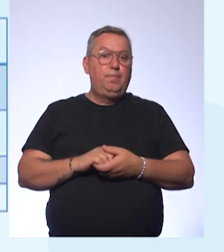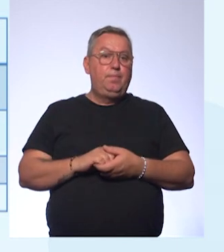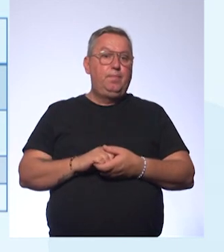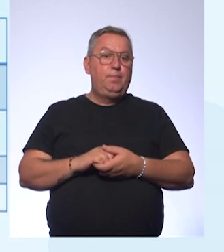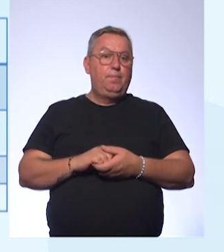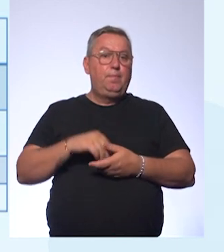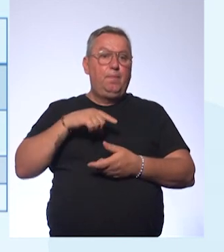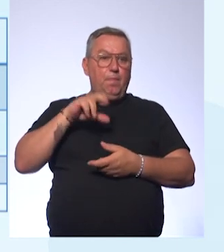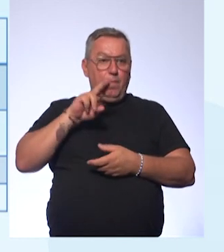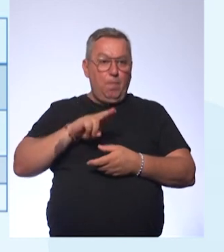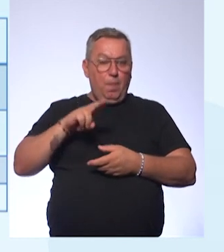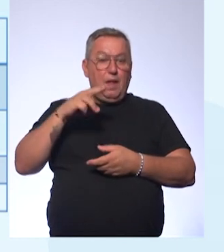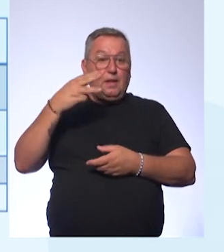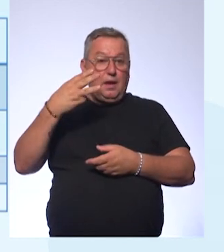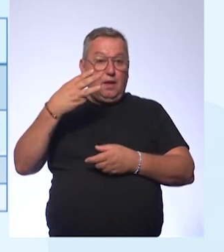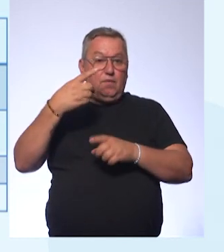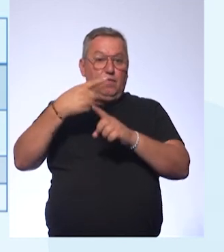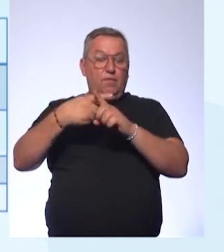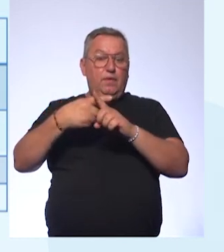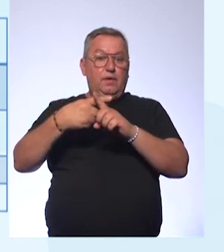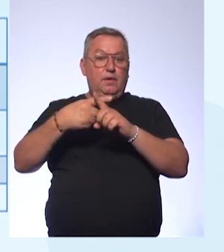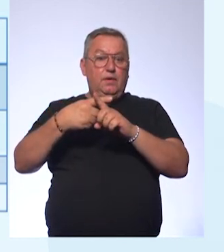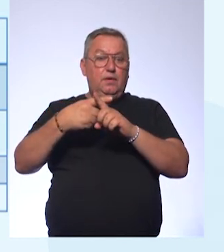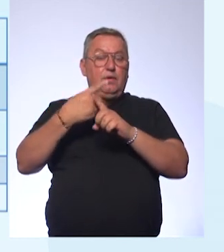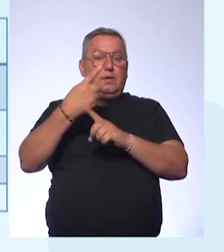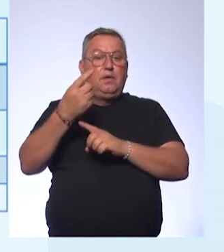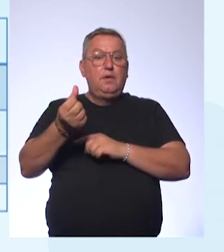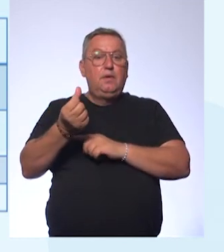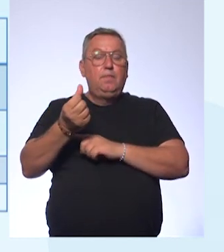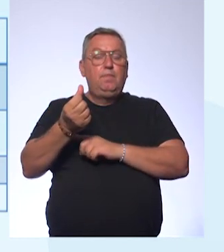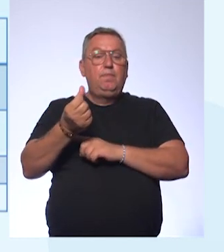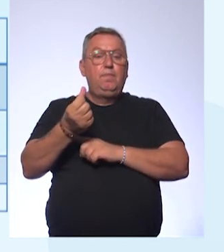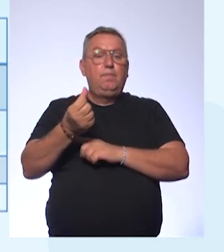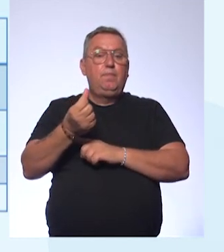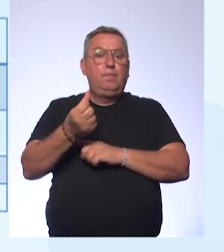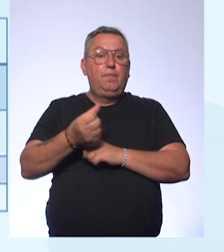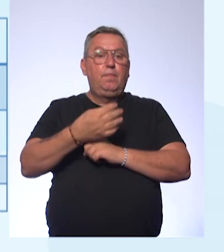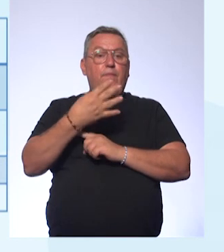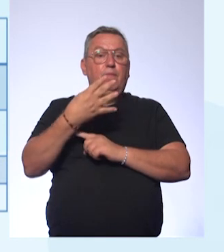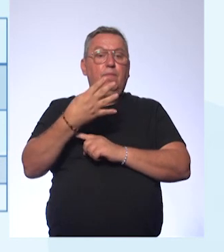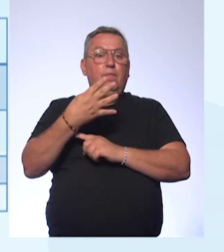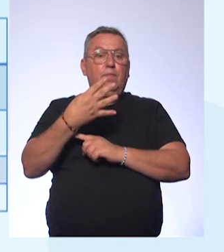carbono foram utilizados 3. 3 vezes 16 é igual a